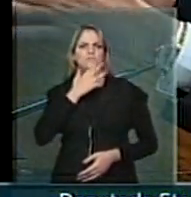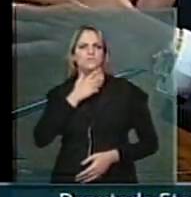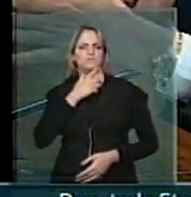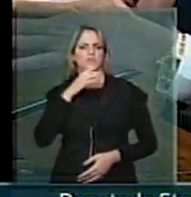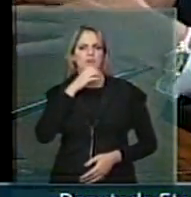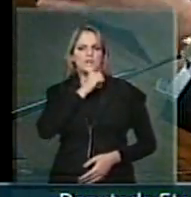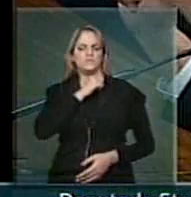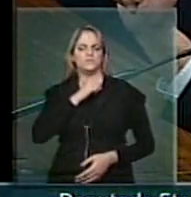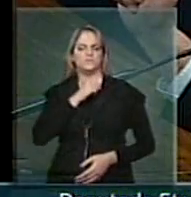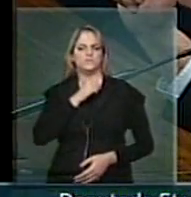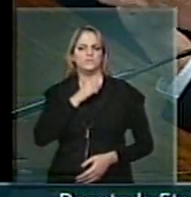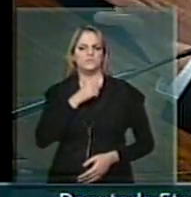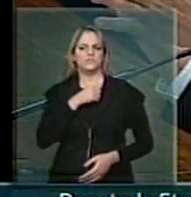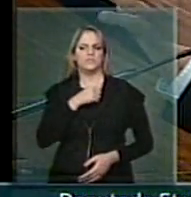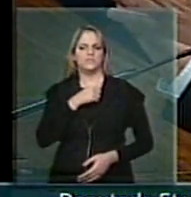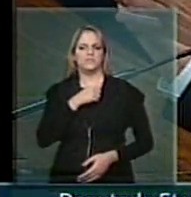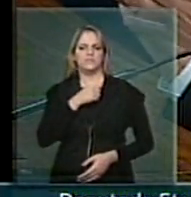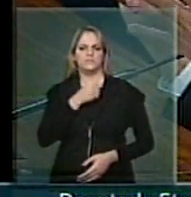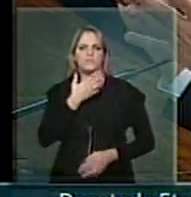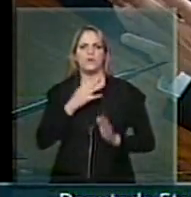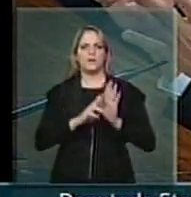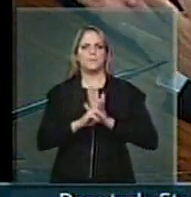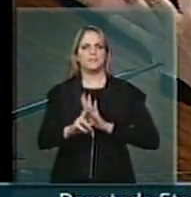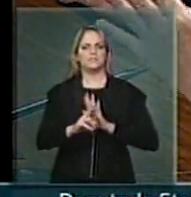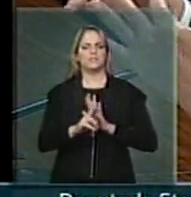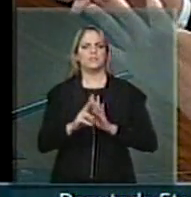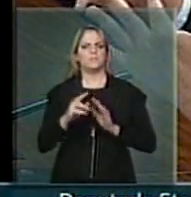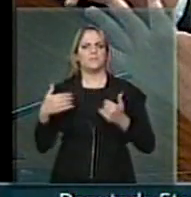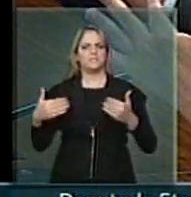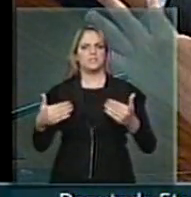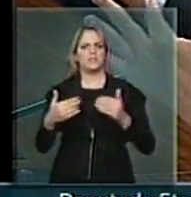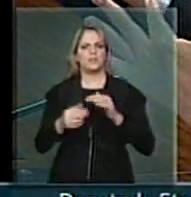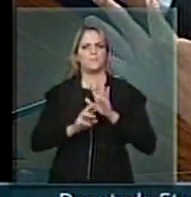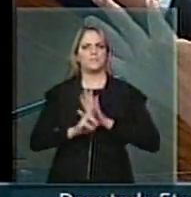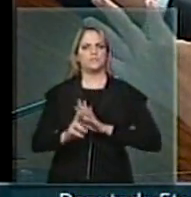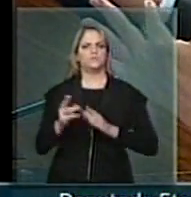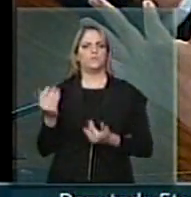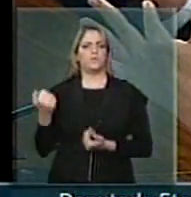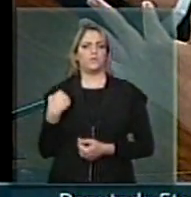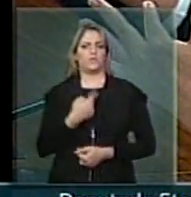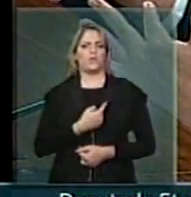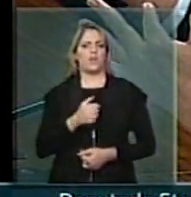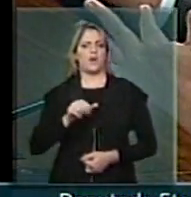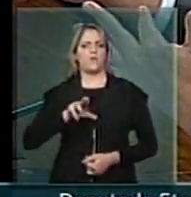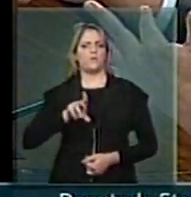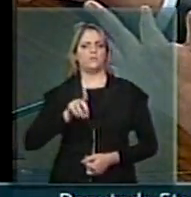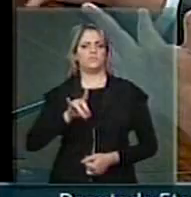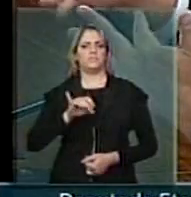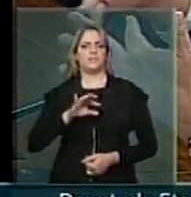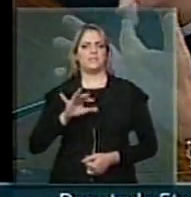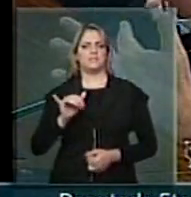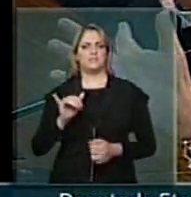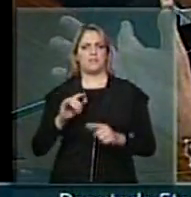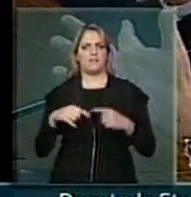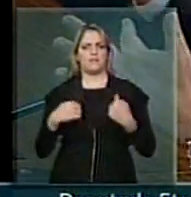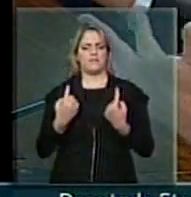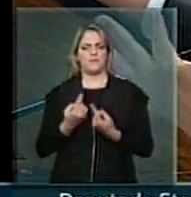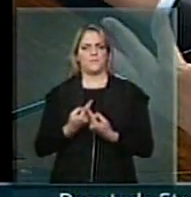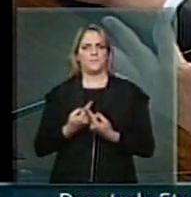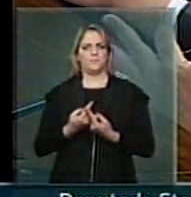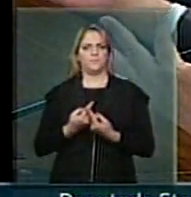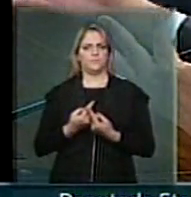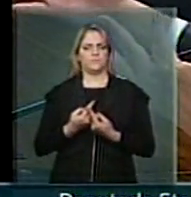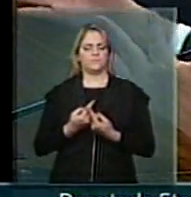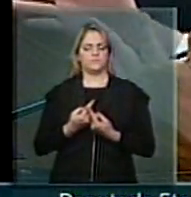sido o tema do representante do Ministério e representante da Juventude. Nós estamos na audiência pública, mas que no fundo nós estamos com